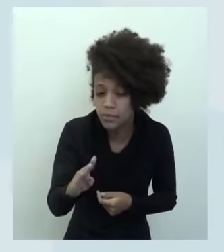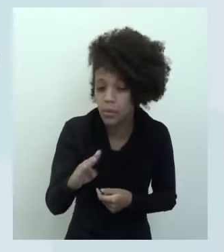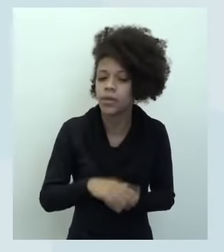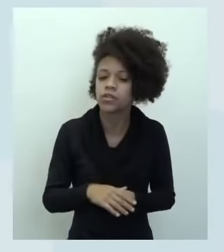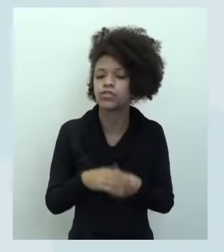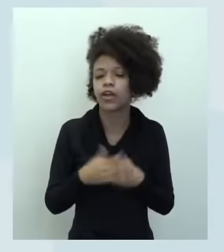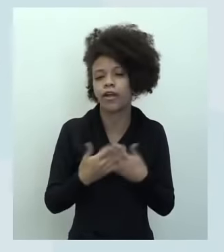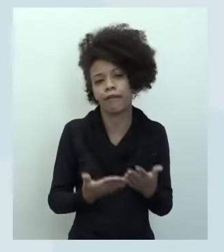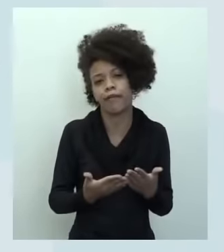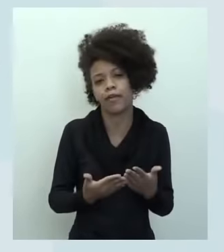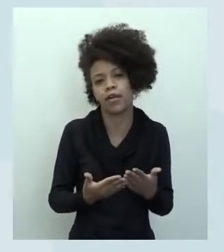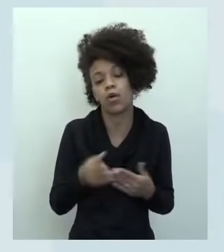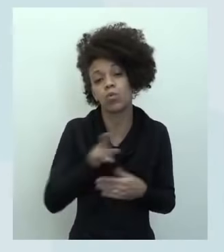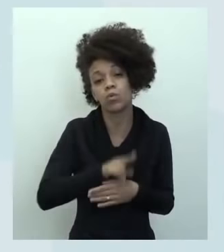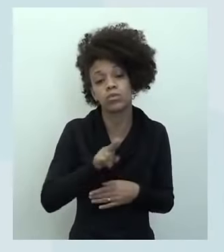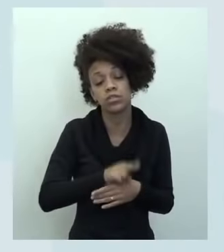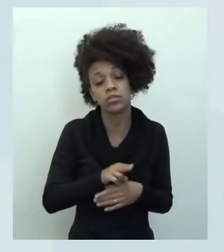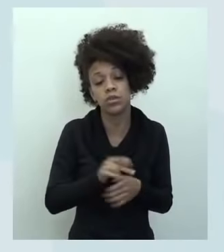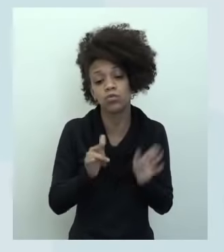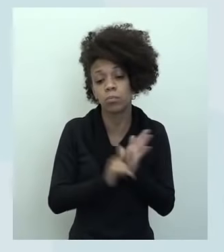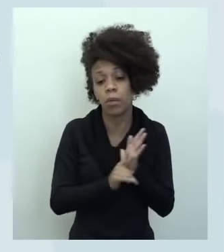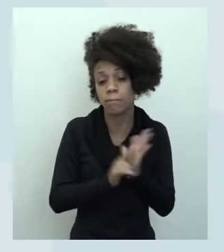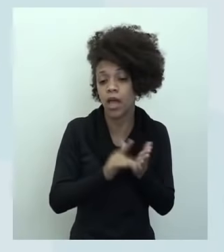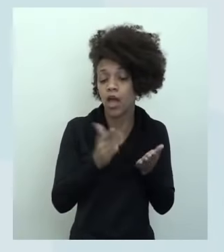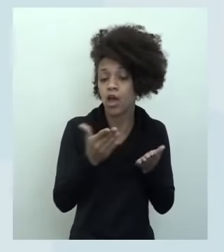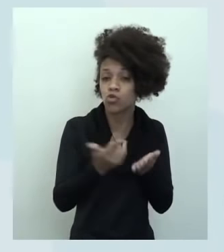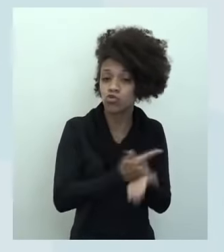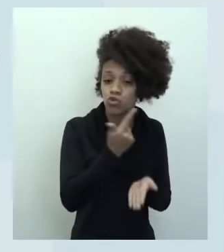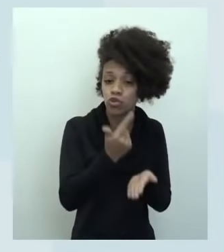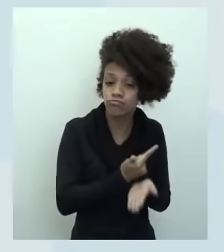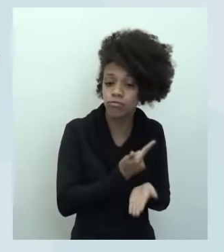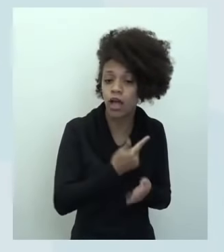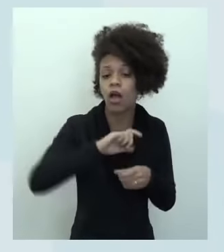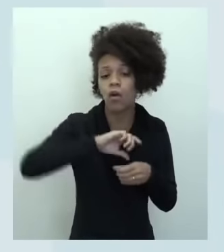né, a utilização de materiais recicláveis, então